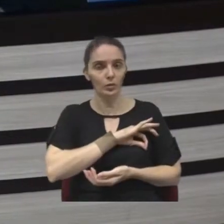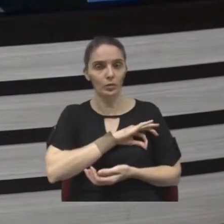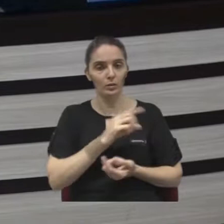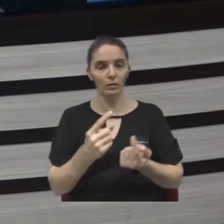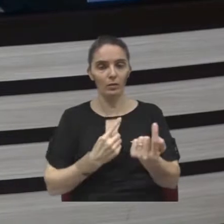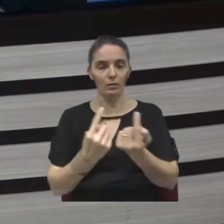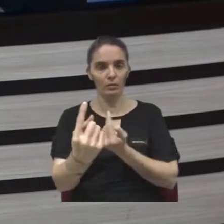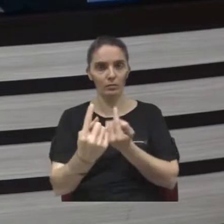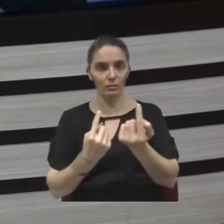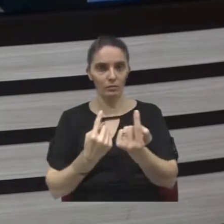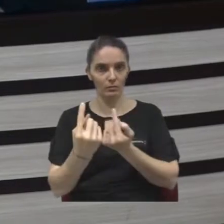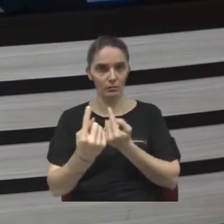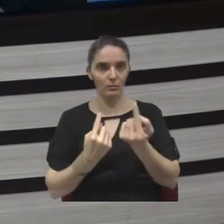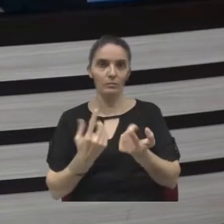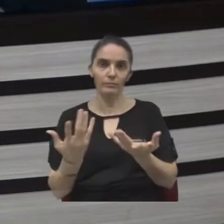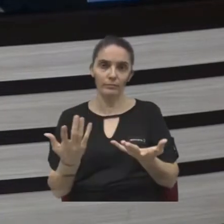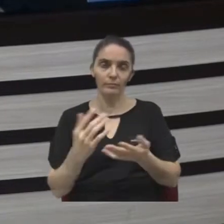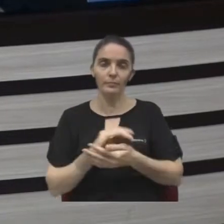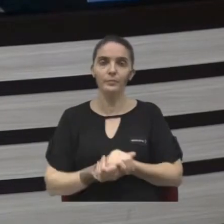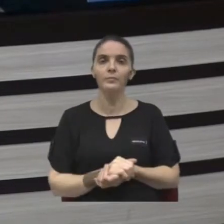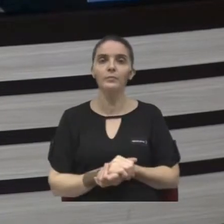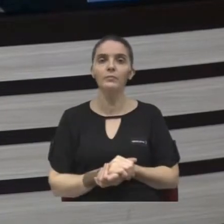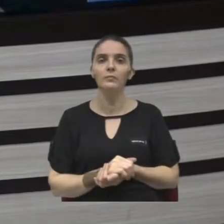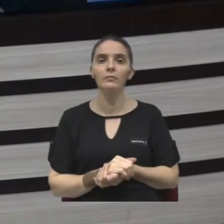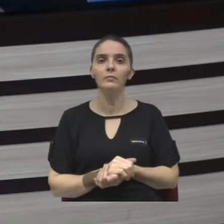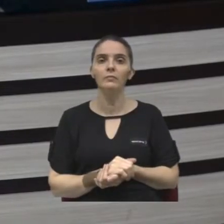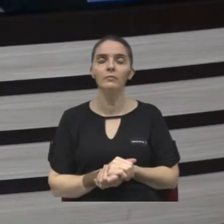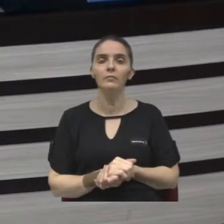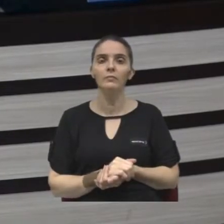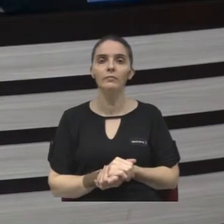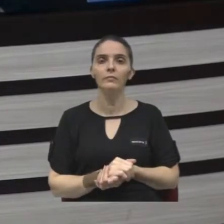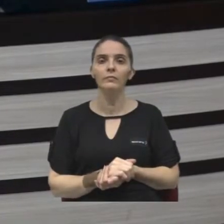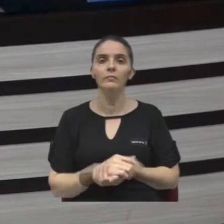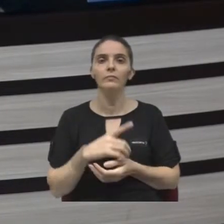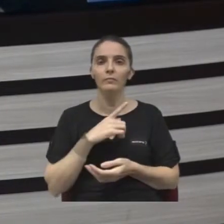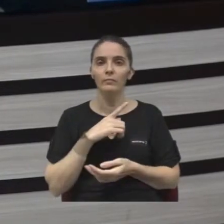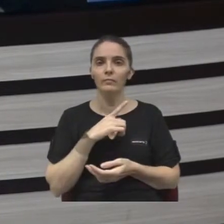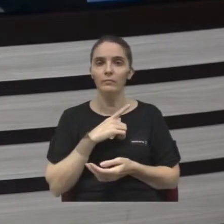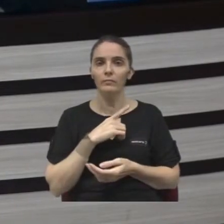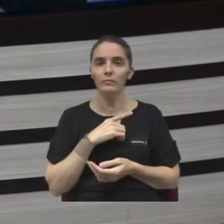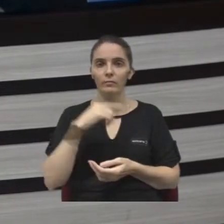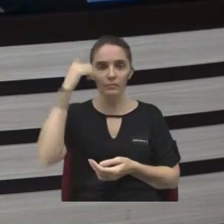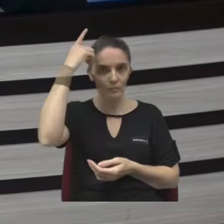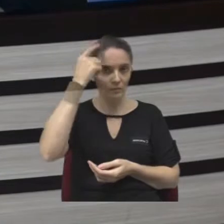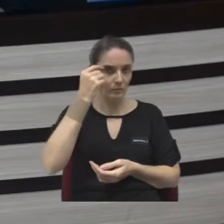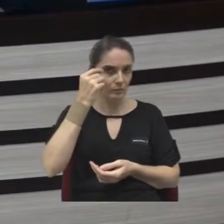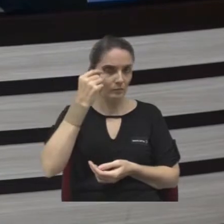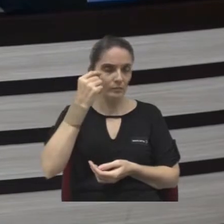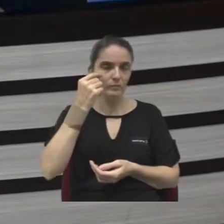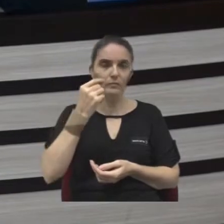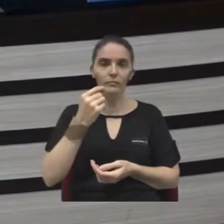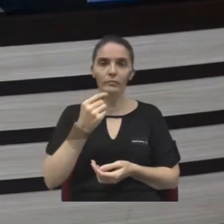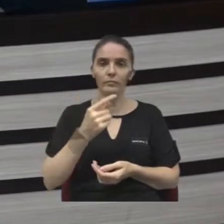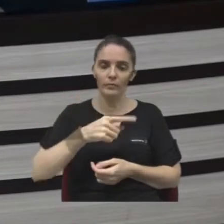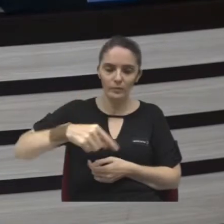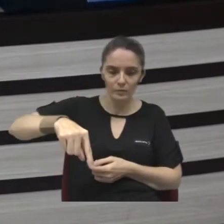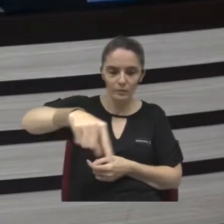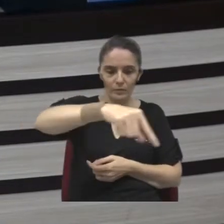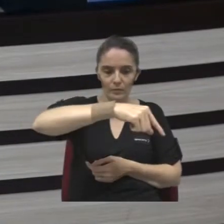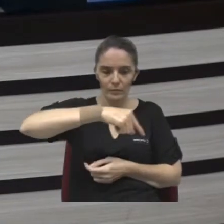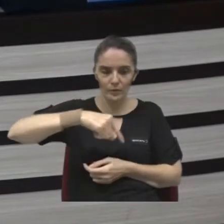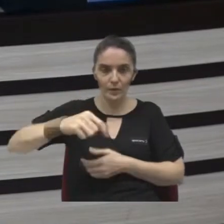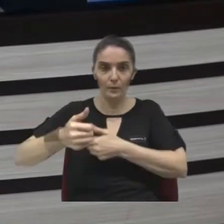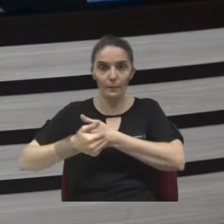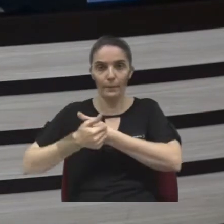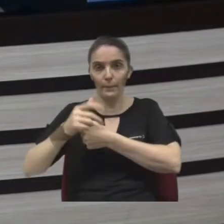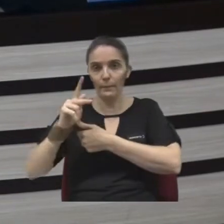ficando, já ficavam, né? Acho que foi até um movimento do Dr. Anderson uma vez, fica aqui nessa rotatória aqui da hípica, com os